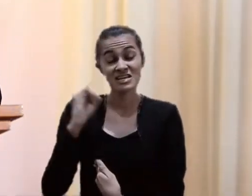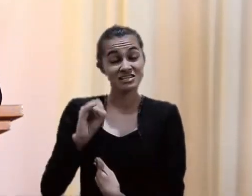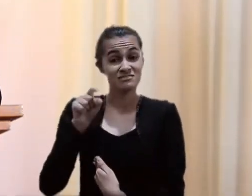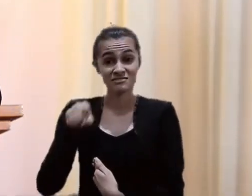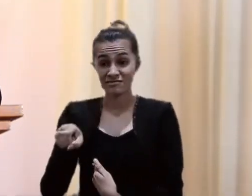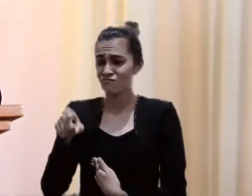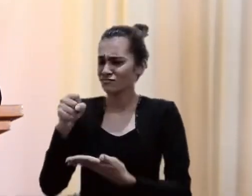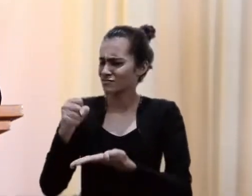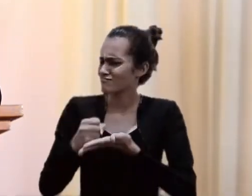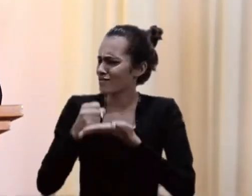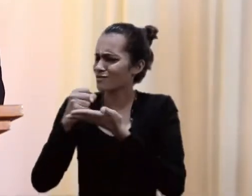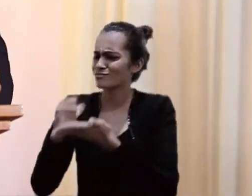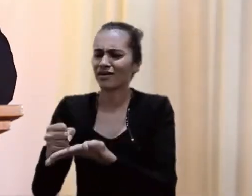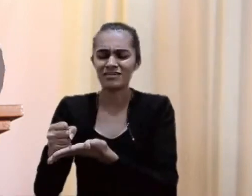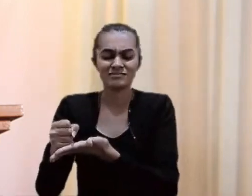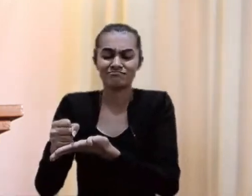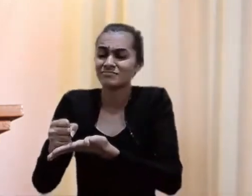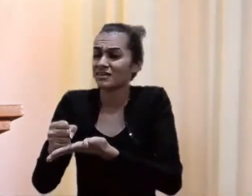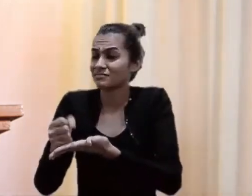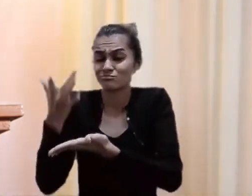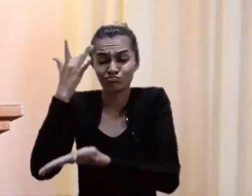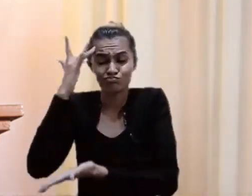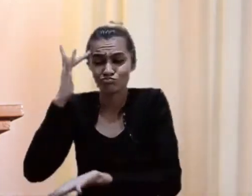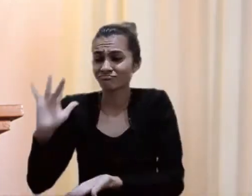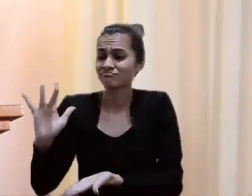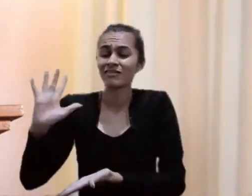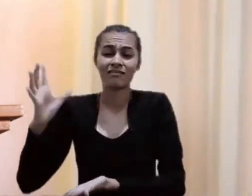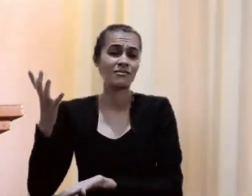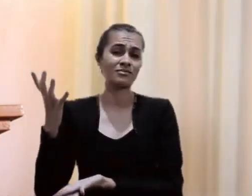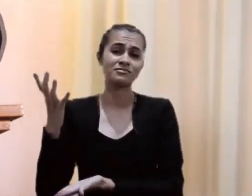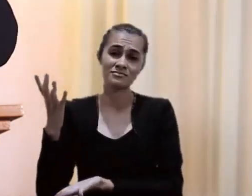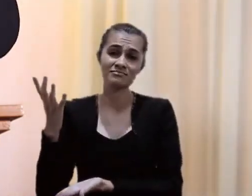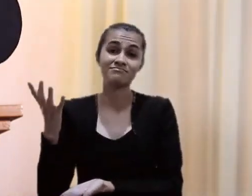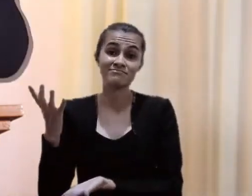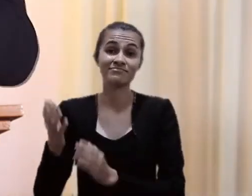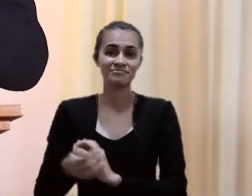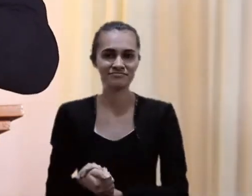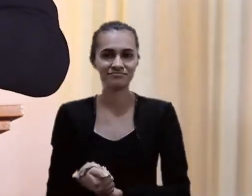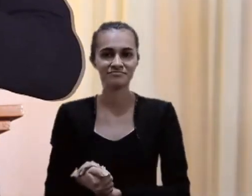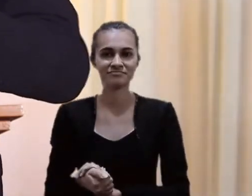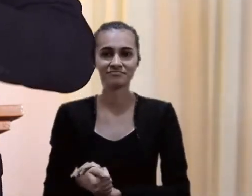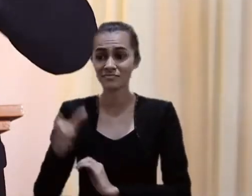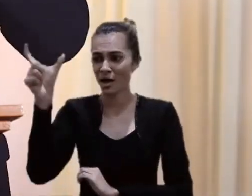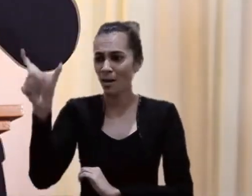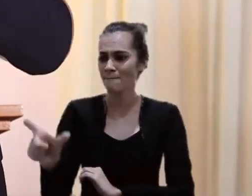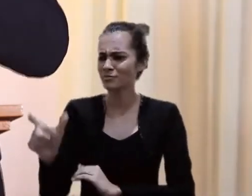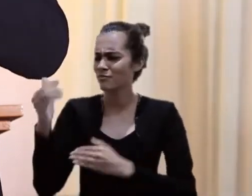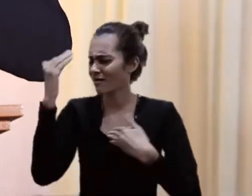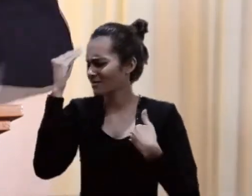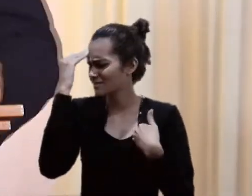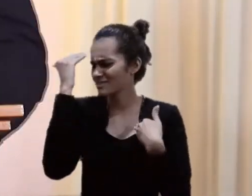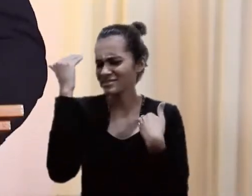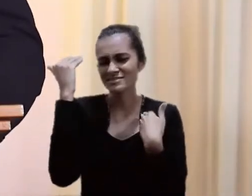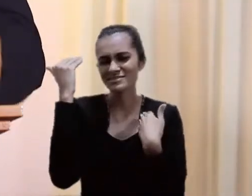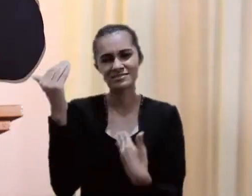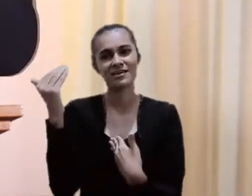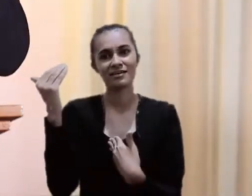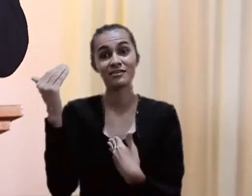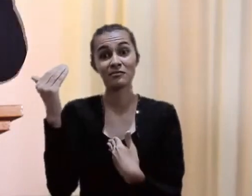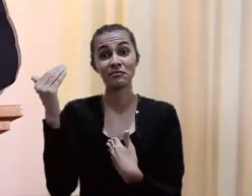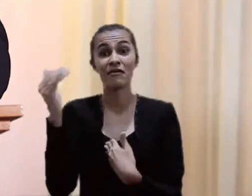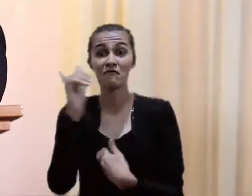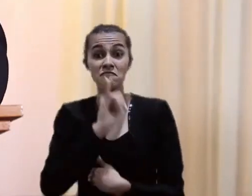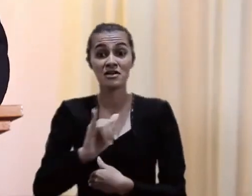me ajudar. Você vai ver a pessoa agradecendo a Deus pela sua presença e muitas vezes dizer assim, foi Deus quem